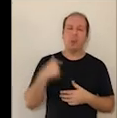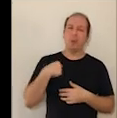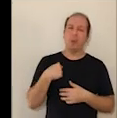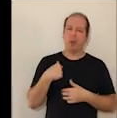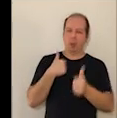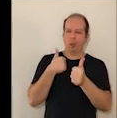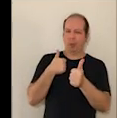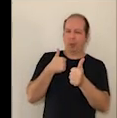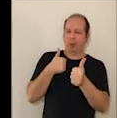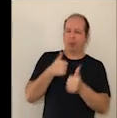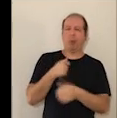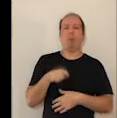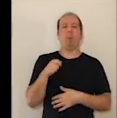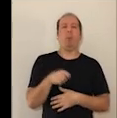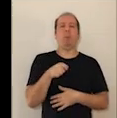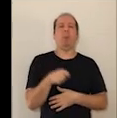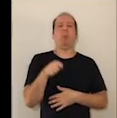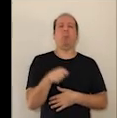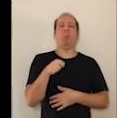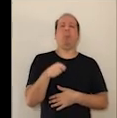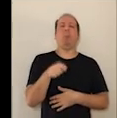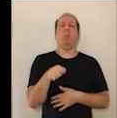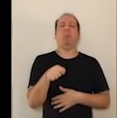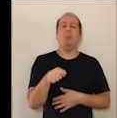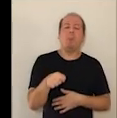Corbaccio aproxima-se e bate com a bengala em Volpone.